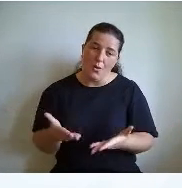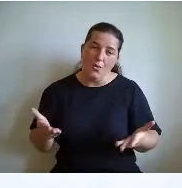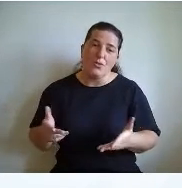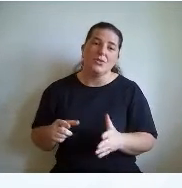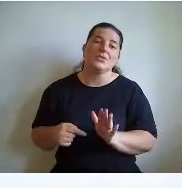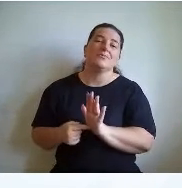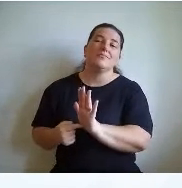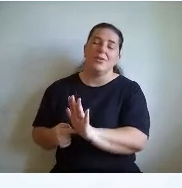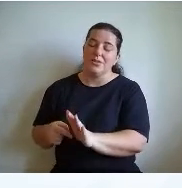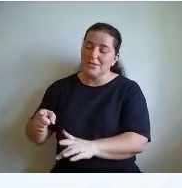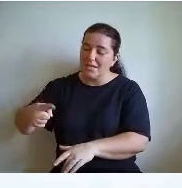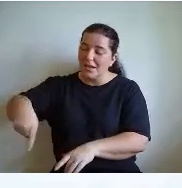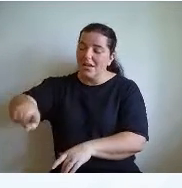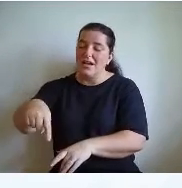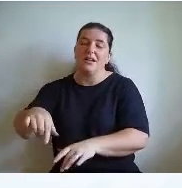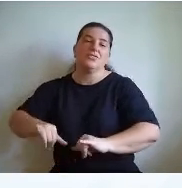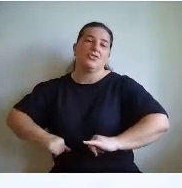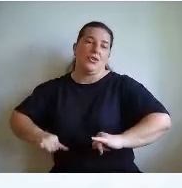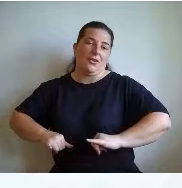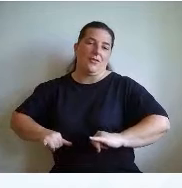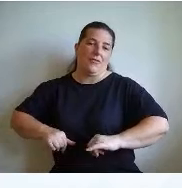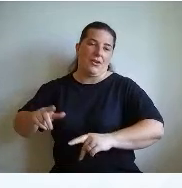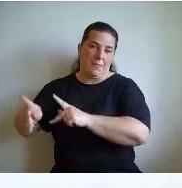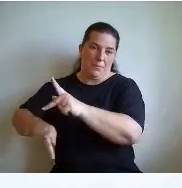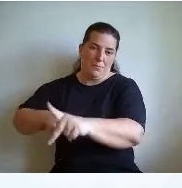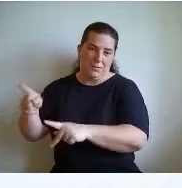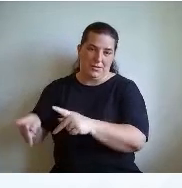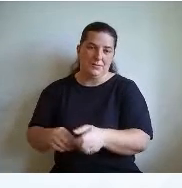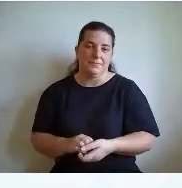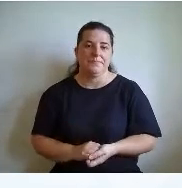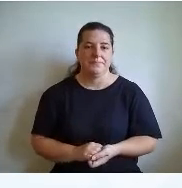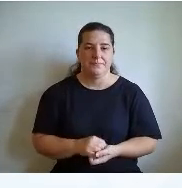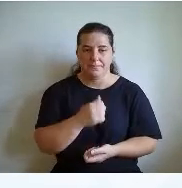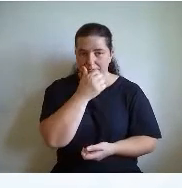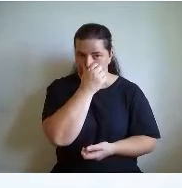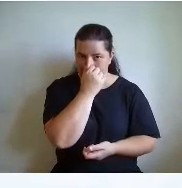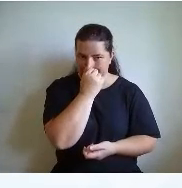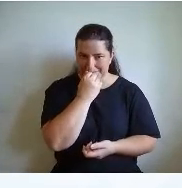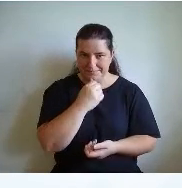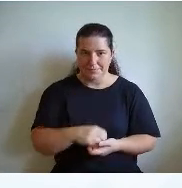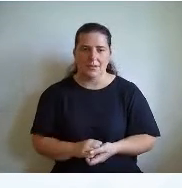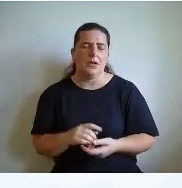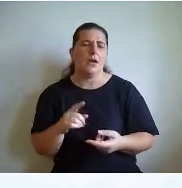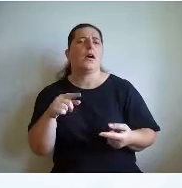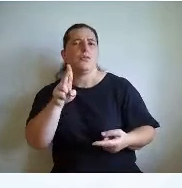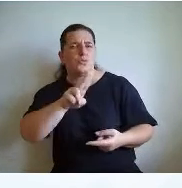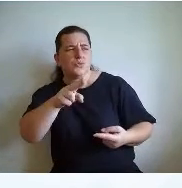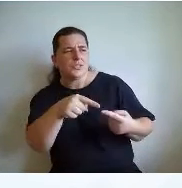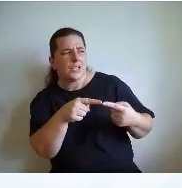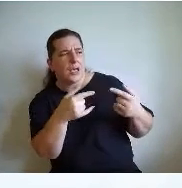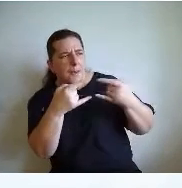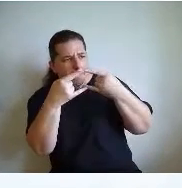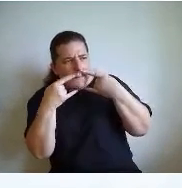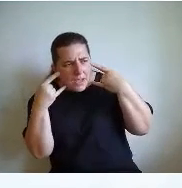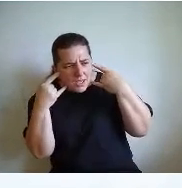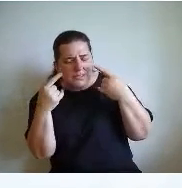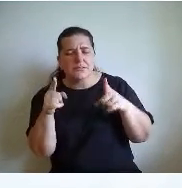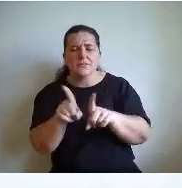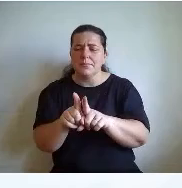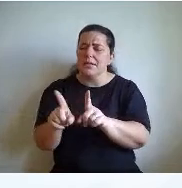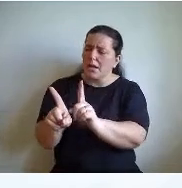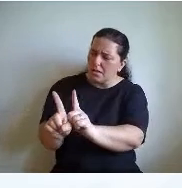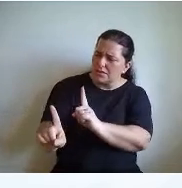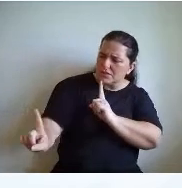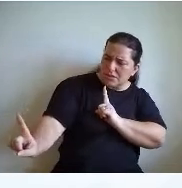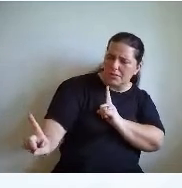população pague a conta. Pague a conta. Em que Mônica, pese que, ó, máscara, vamos usar máscara, vamos manter o distanciamento, vamos